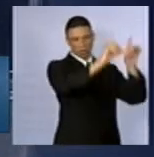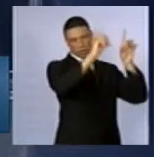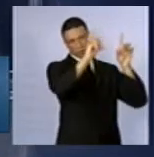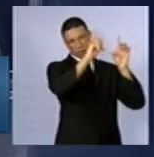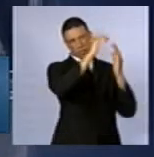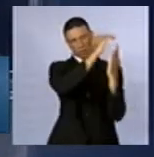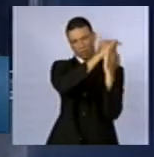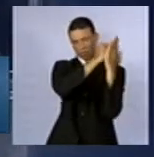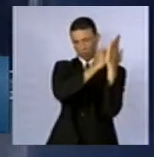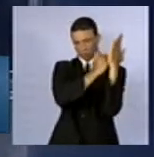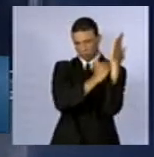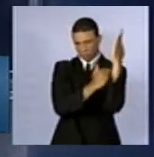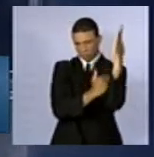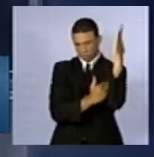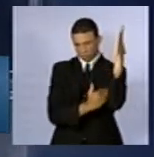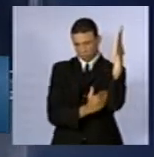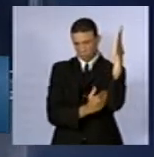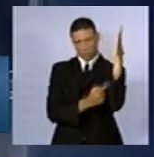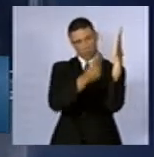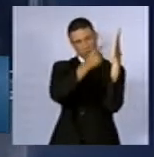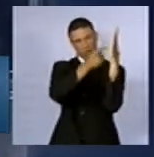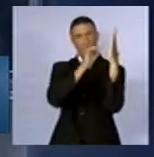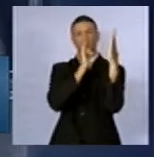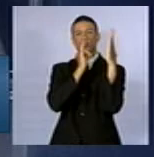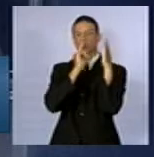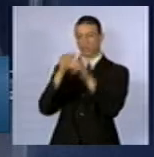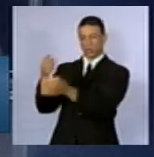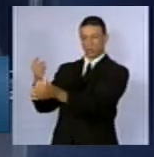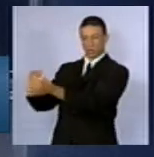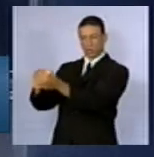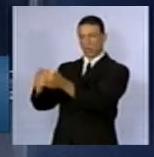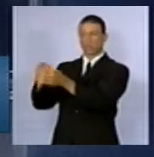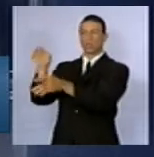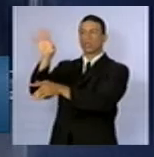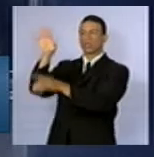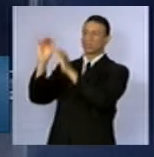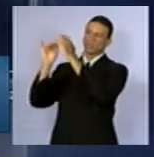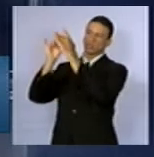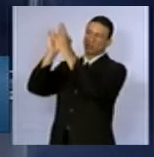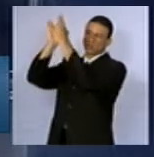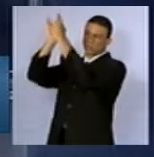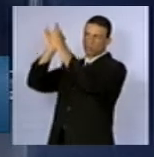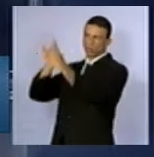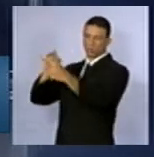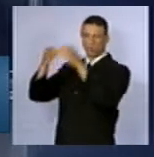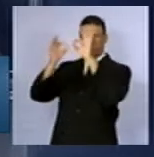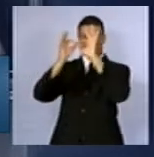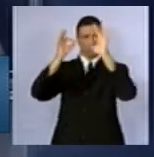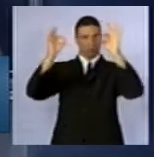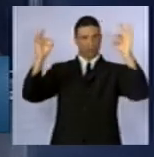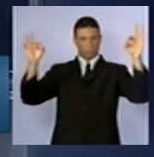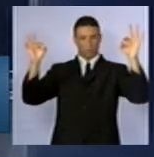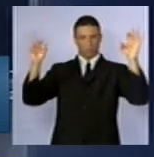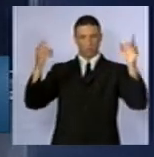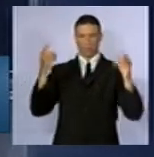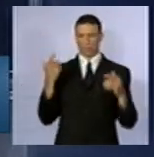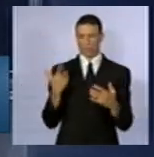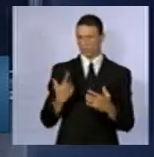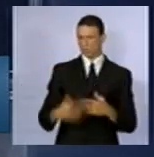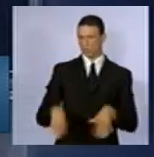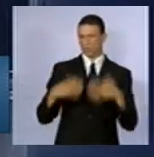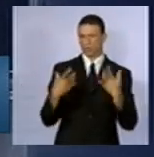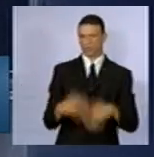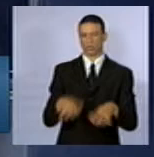como as nossas gerações elas são distantes dos centros de carga até porque da nossa matriz energética que é muito